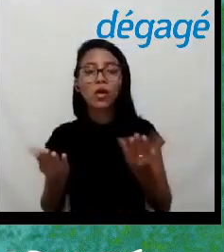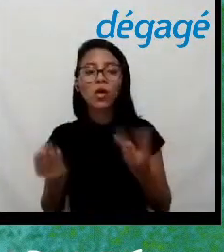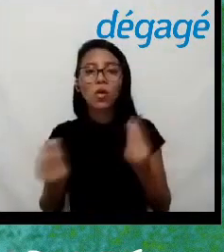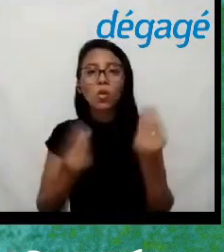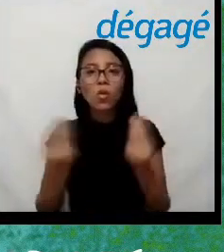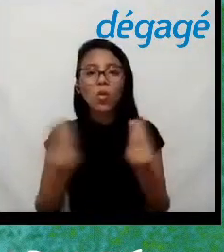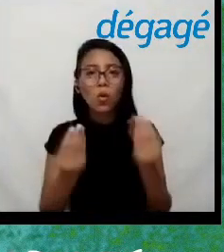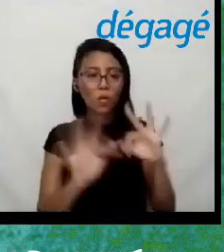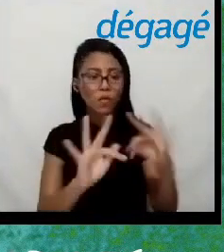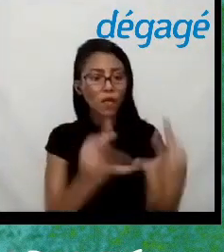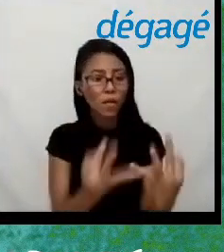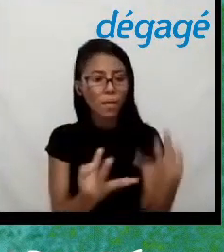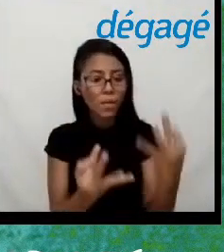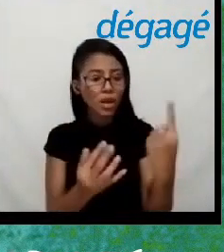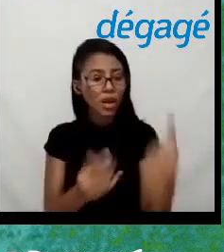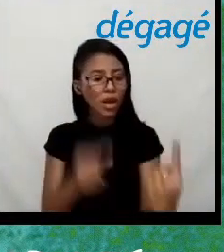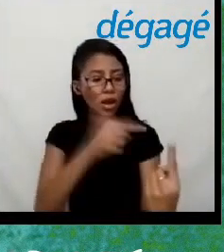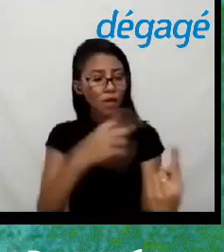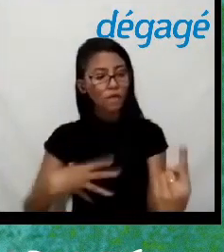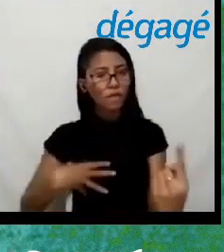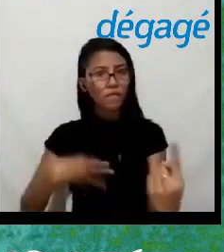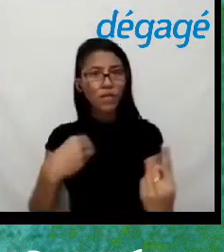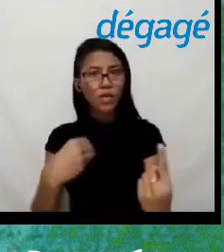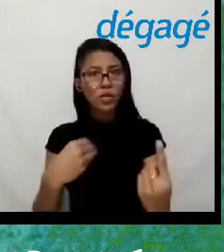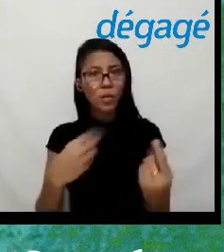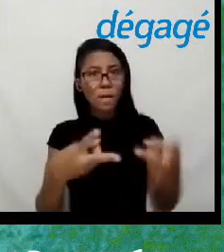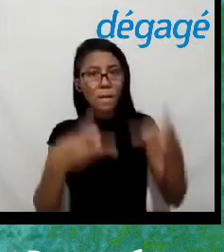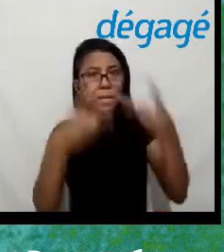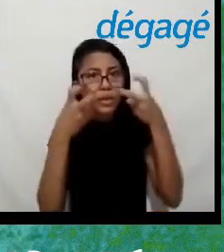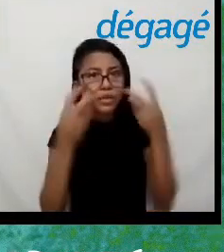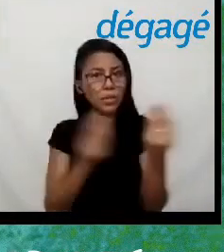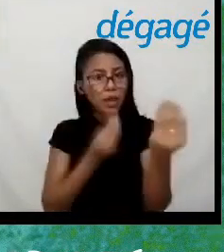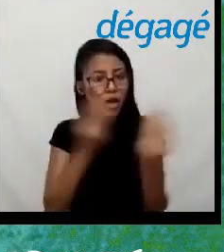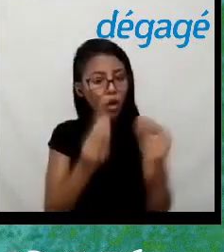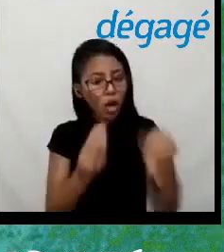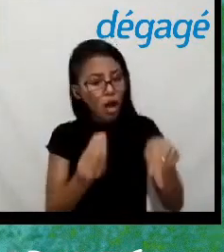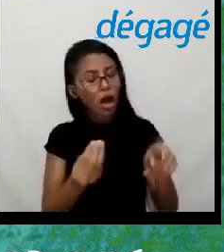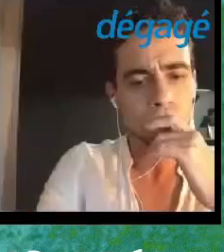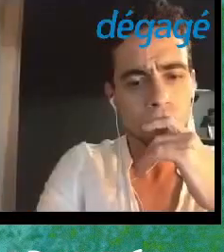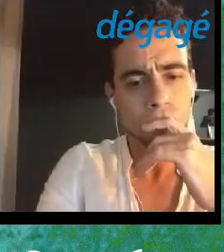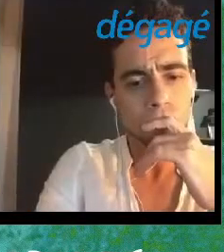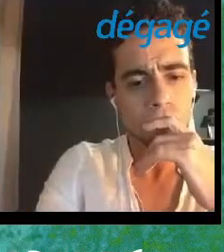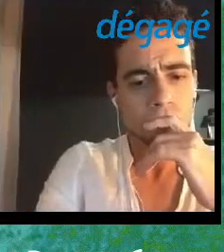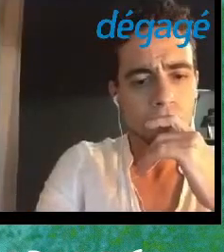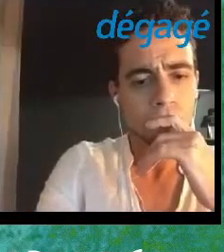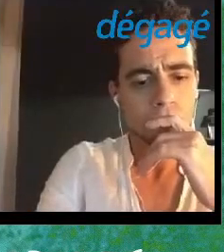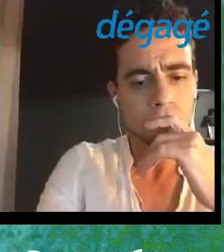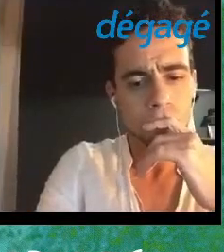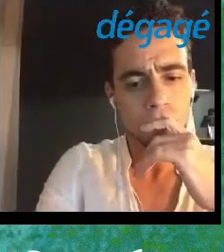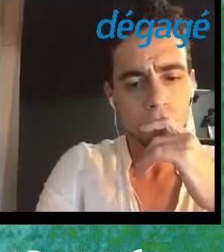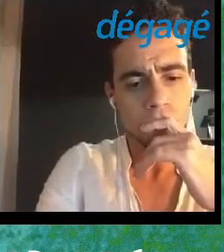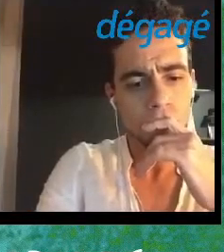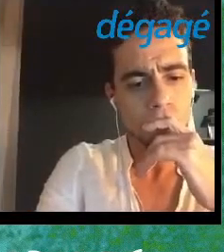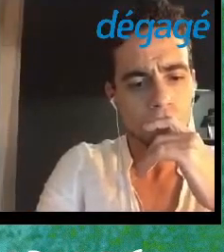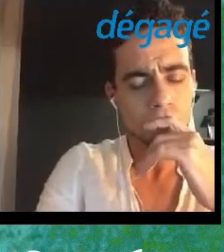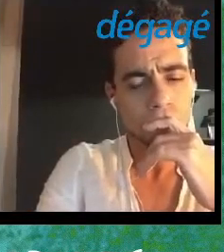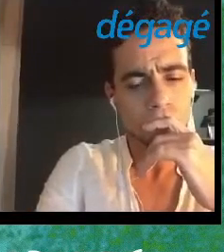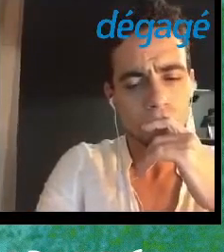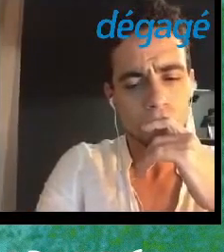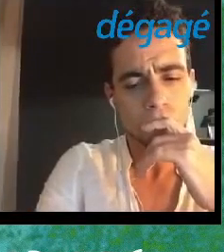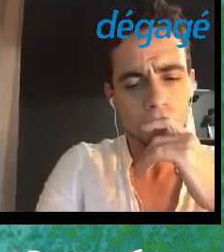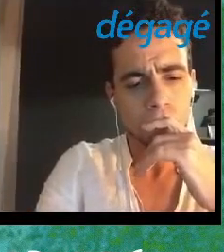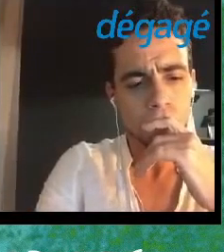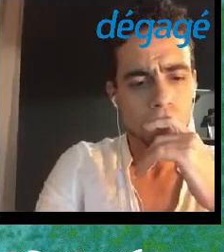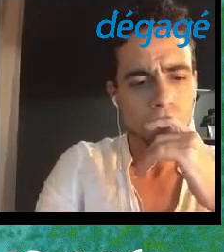uma realidade muito presente em todas as cidades brasileiras. A partir do entendimento de que uma